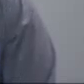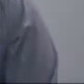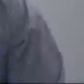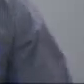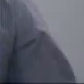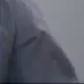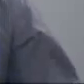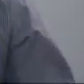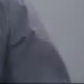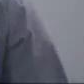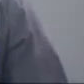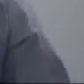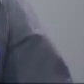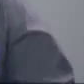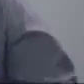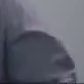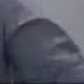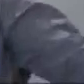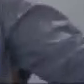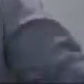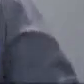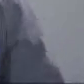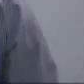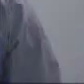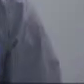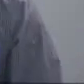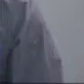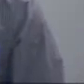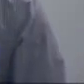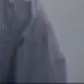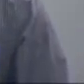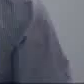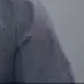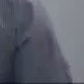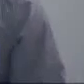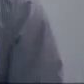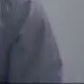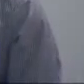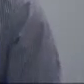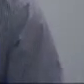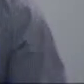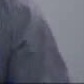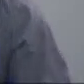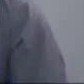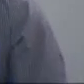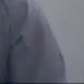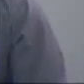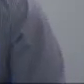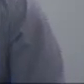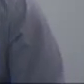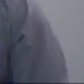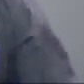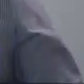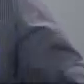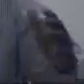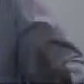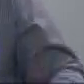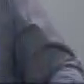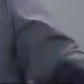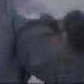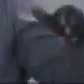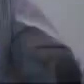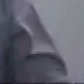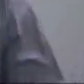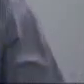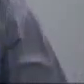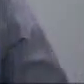alguns casos que realmente esteja atrapalhando. Foi o caso que a vereadora aqui, a nobre vereadora Érica Tanque também falou, caso de algumas calçadas, por